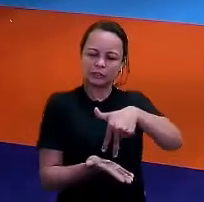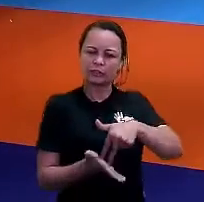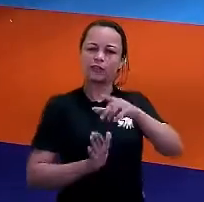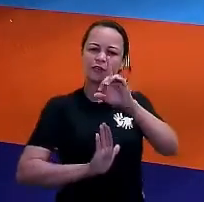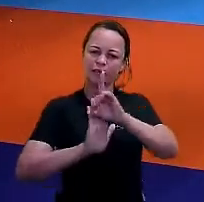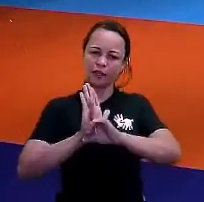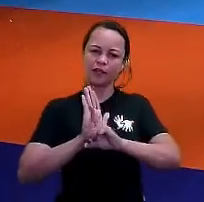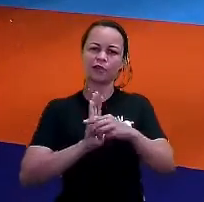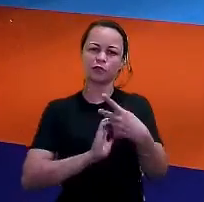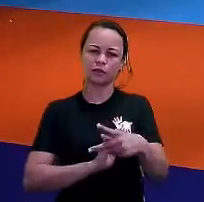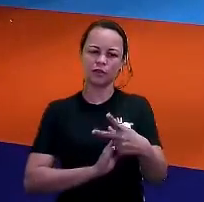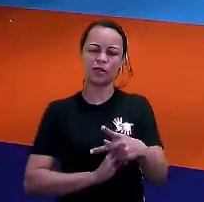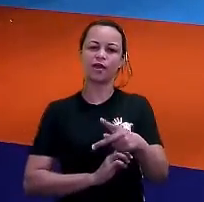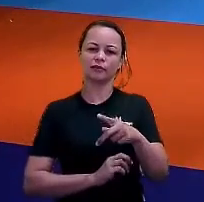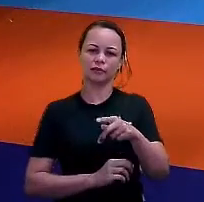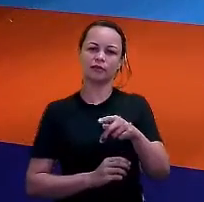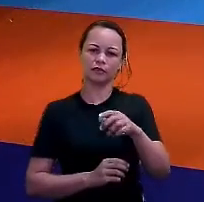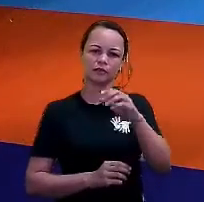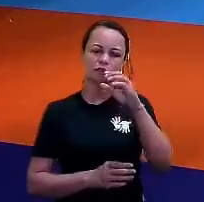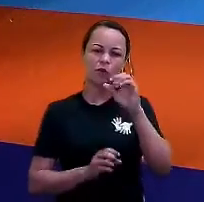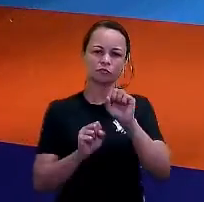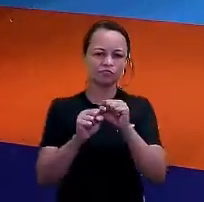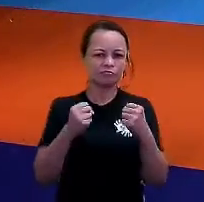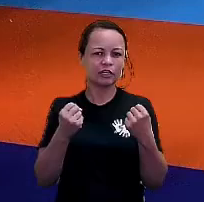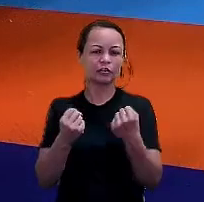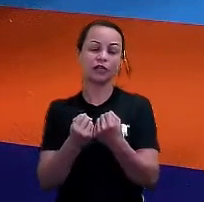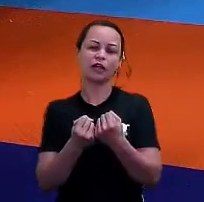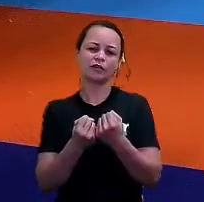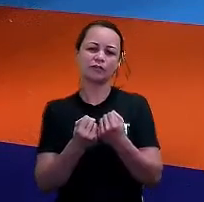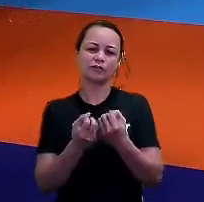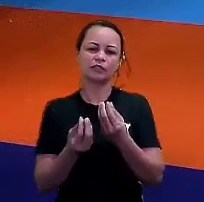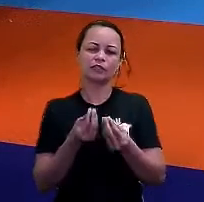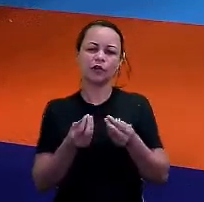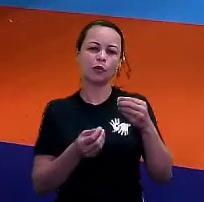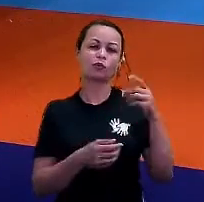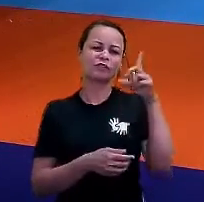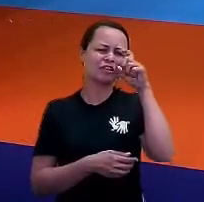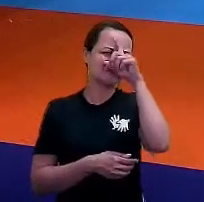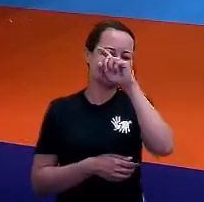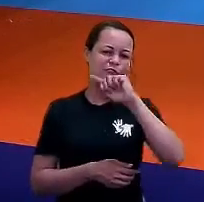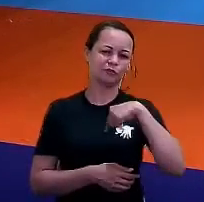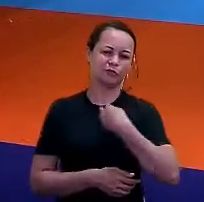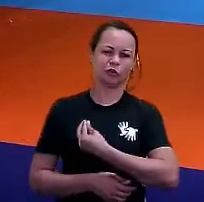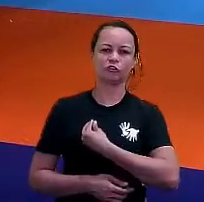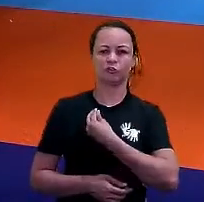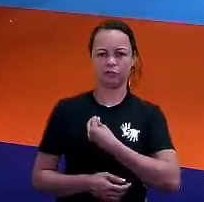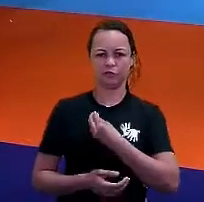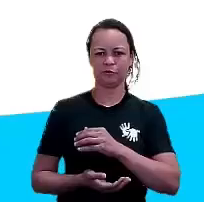sociedade tão difícil que nós vivemos.